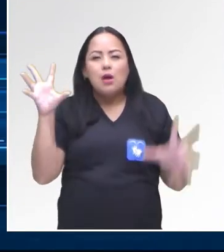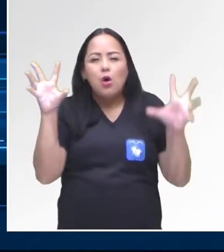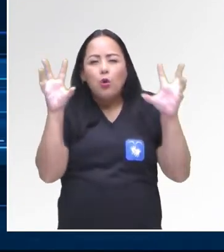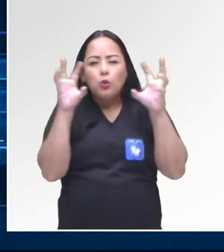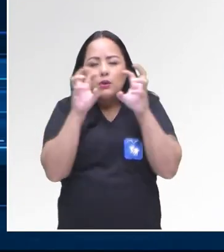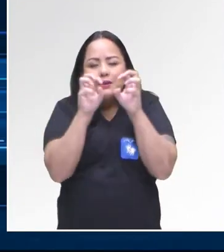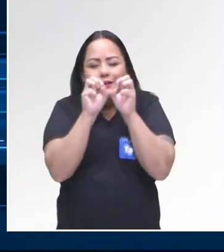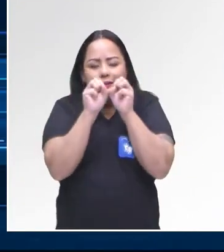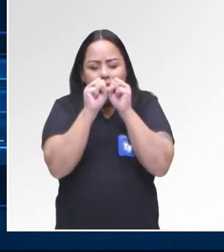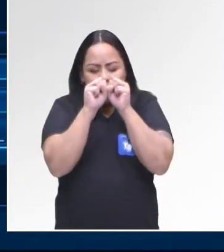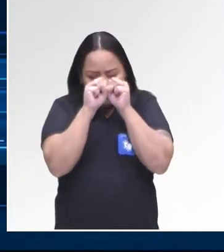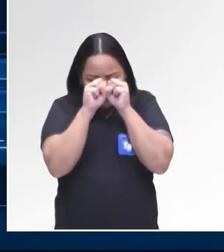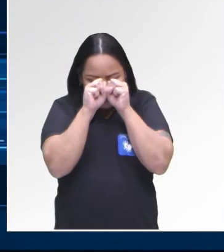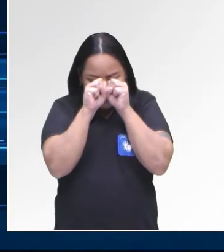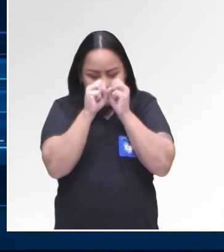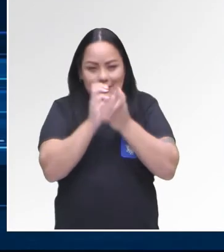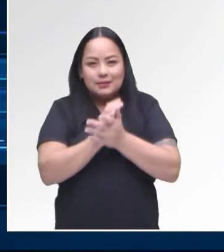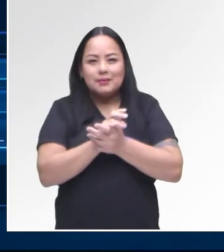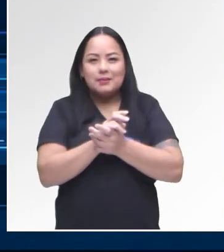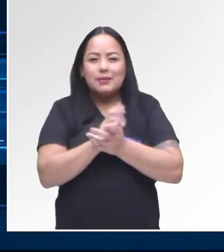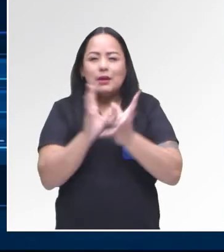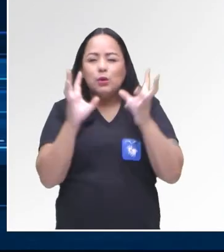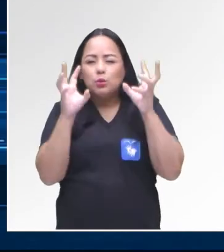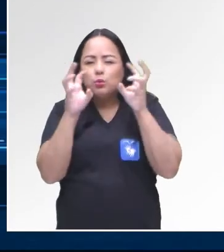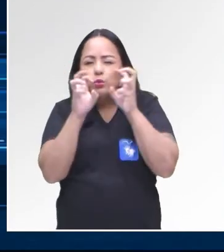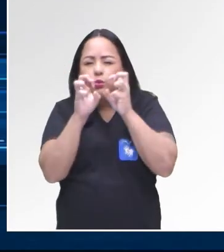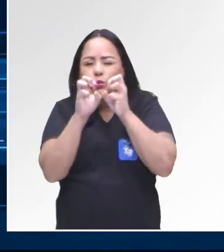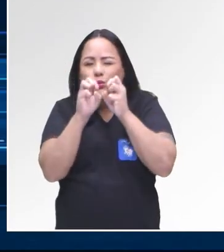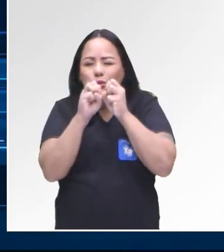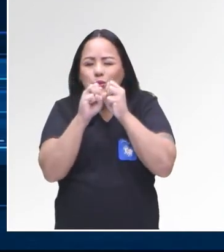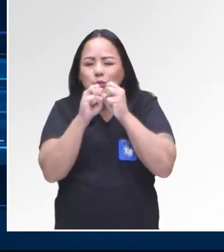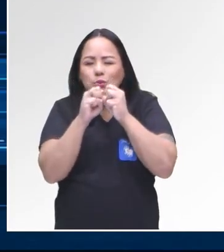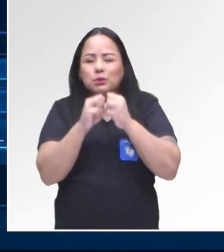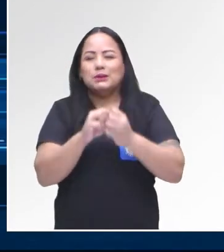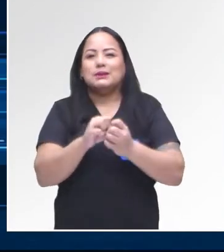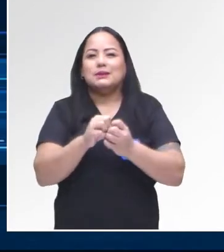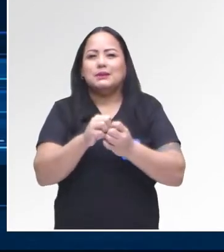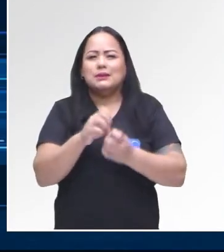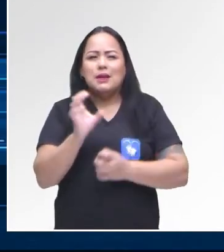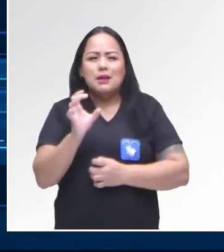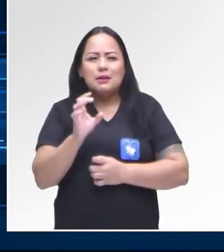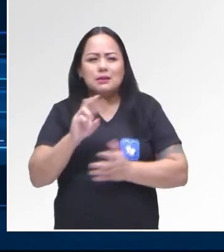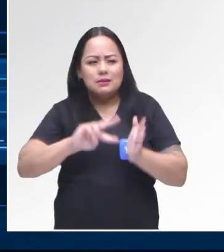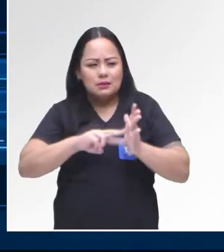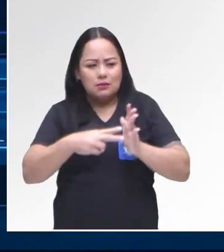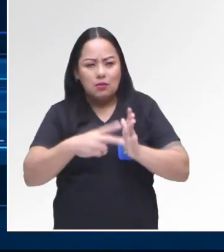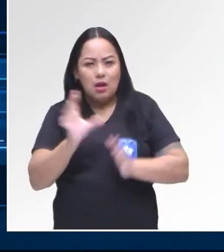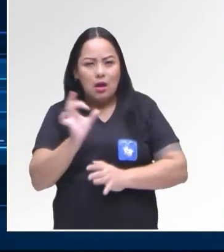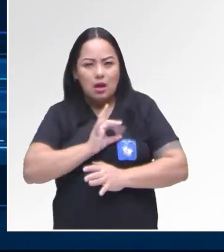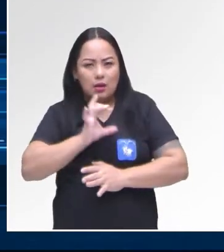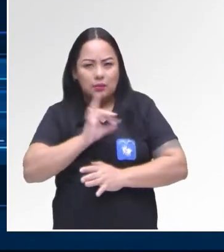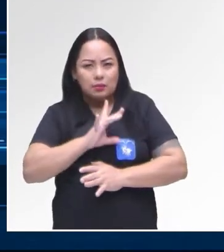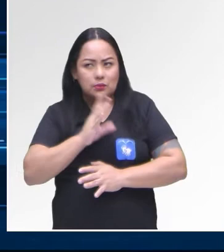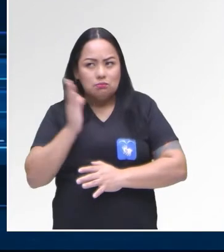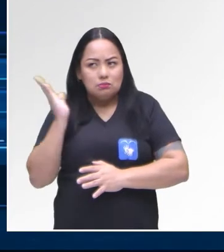escuridão, a penumbra, o medo talvez?